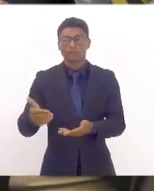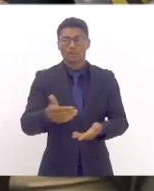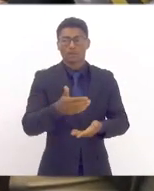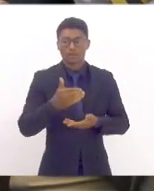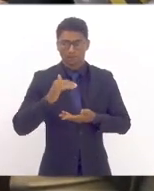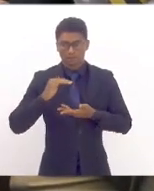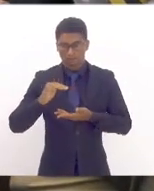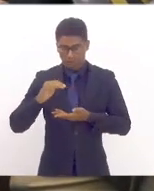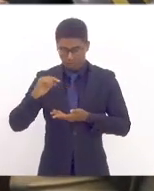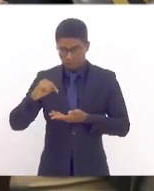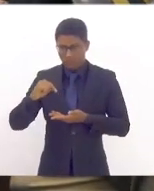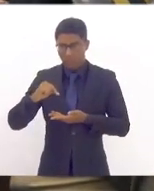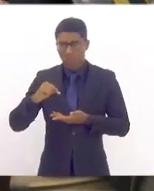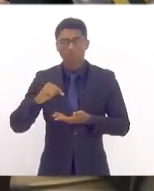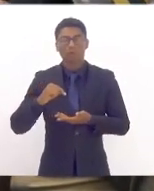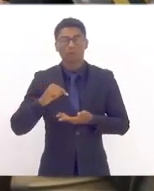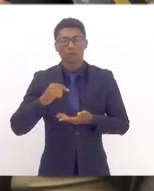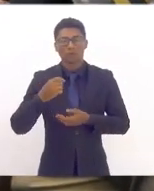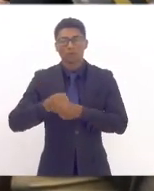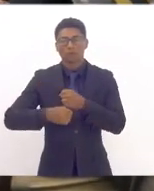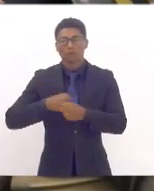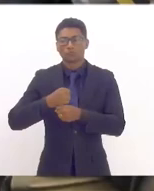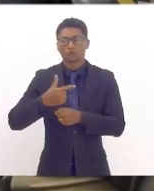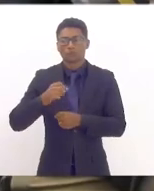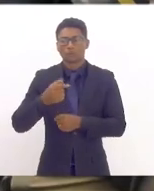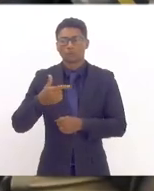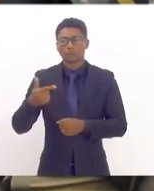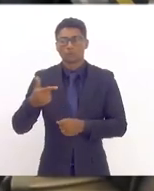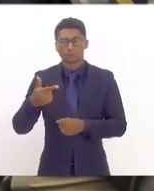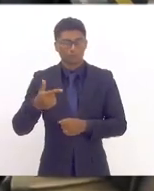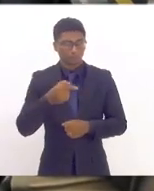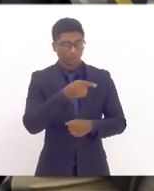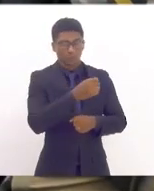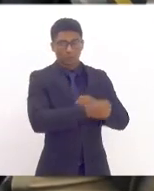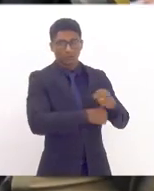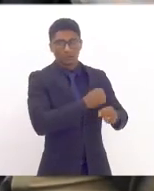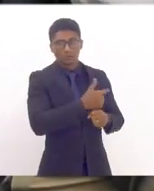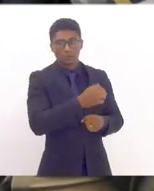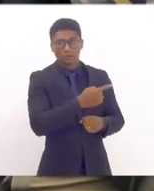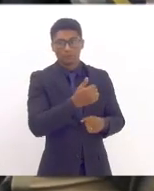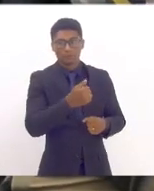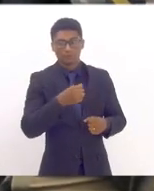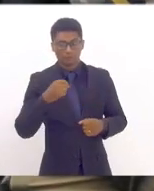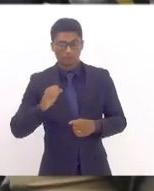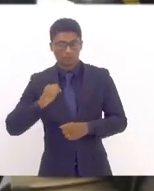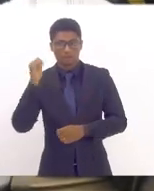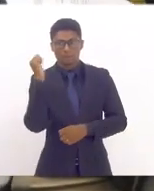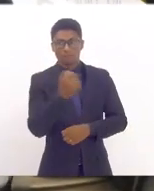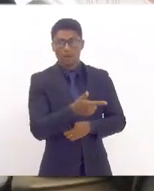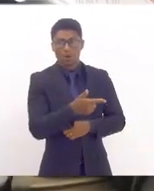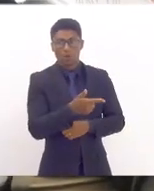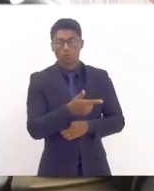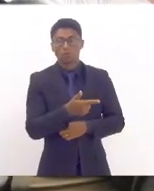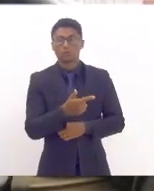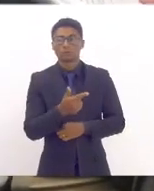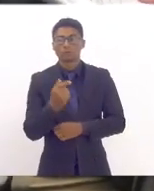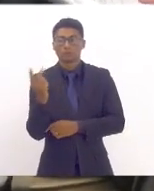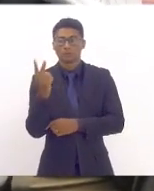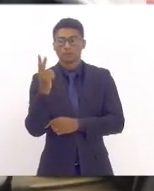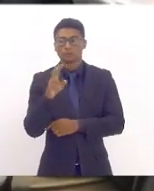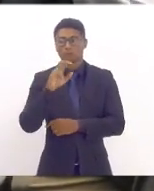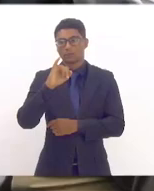a receita corrente líquida de 21 no valor do